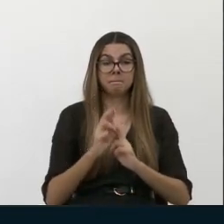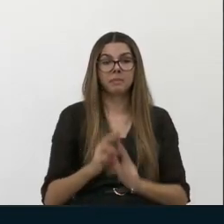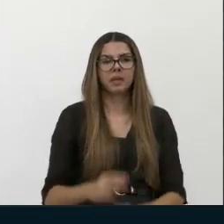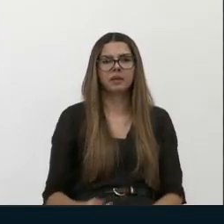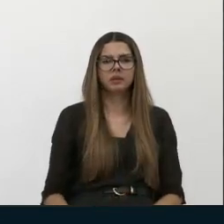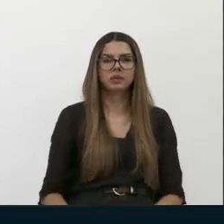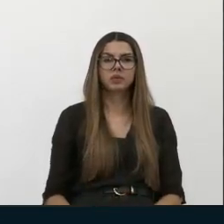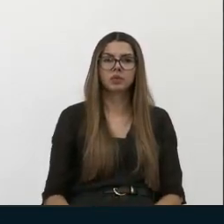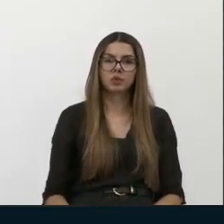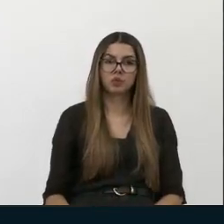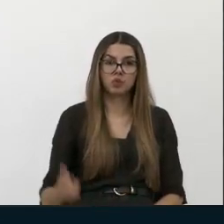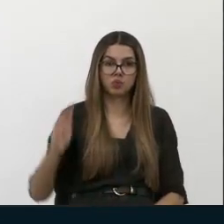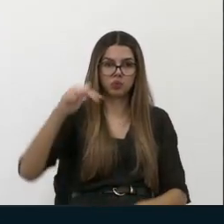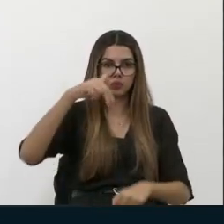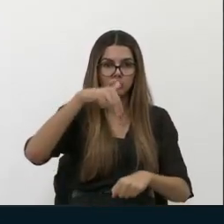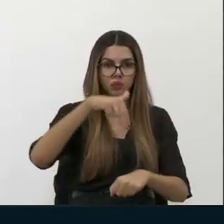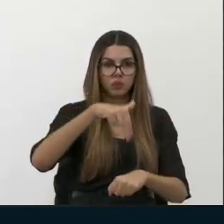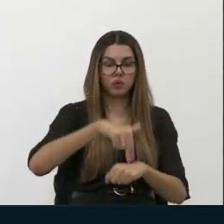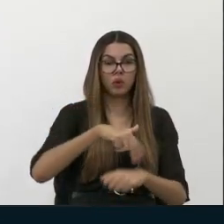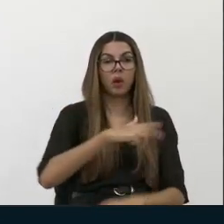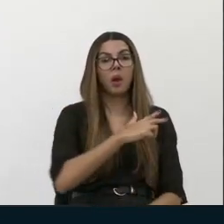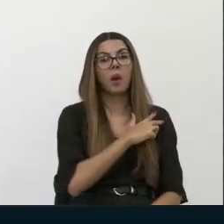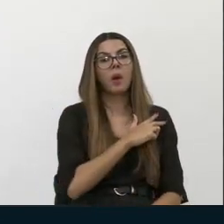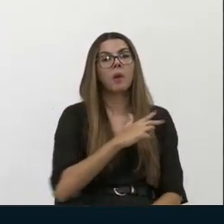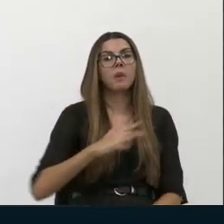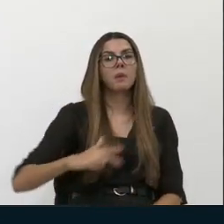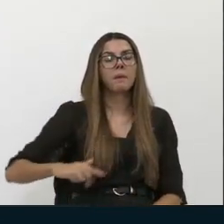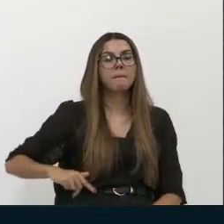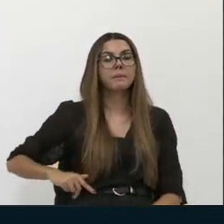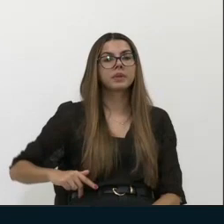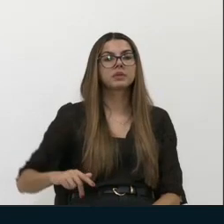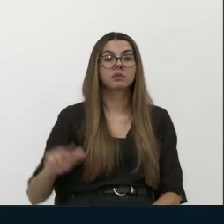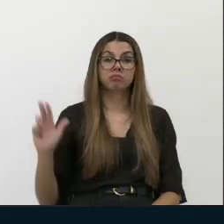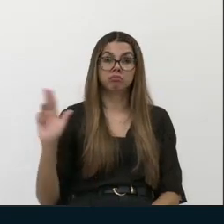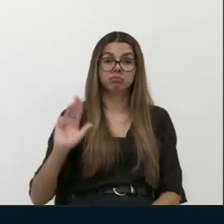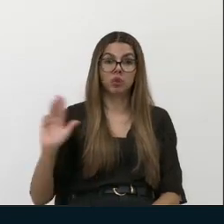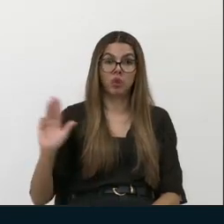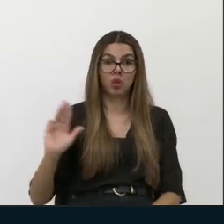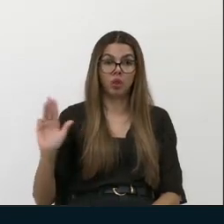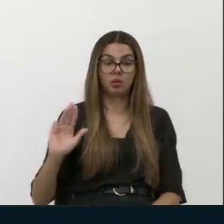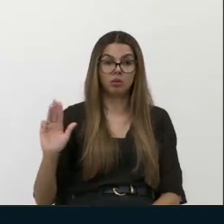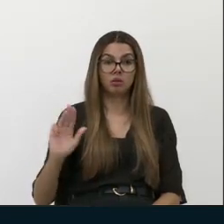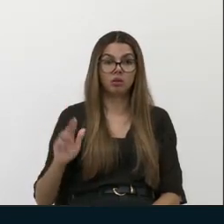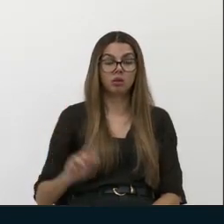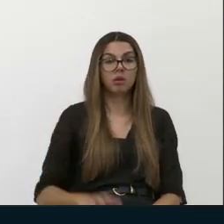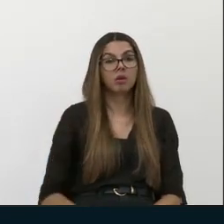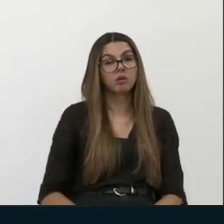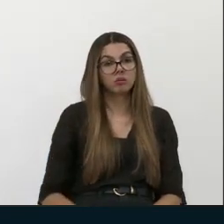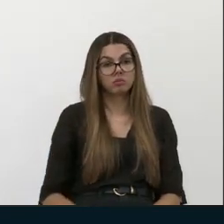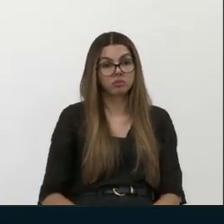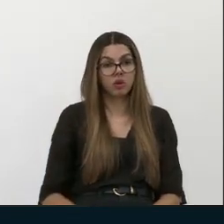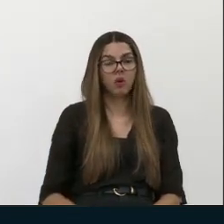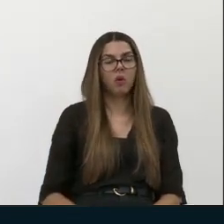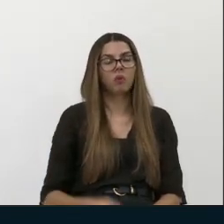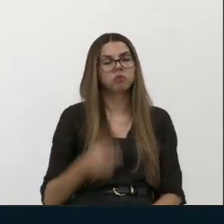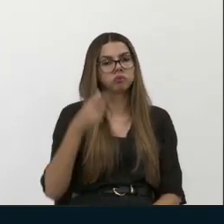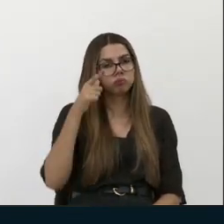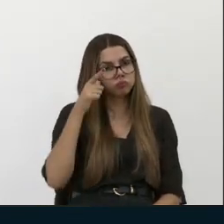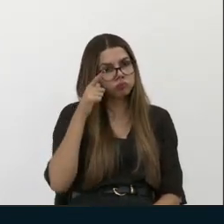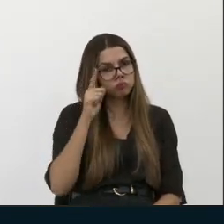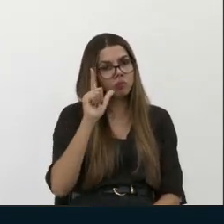presidente Lula, que é o presidente da República, que ele resolva, que ele enxergue e veja que